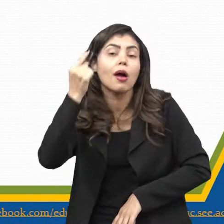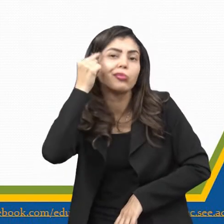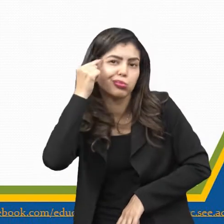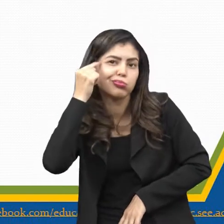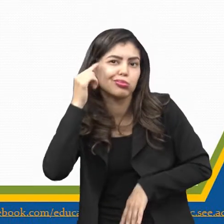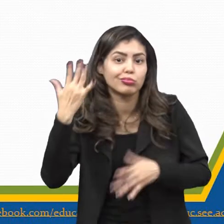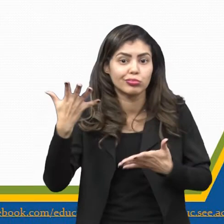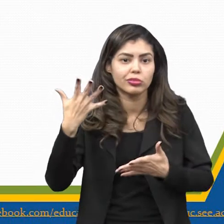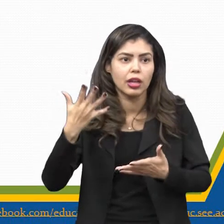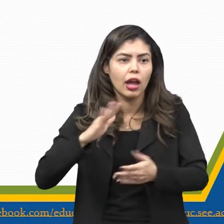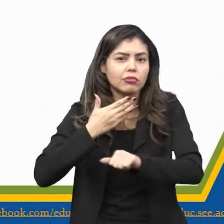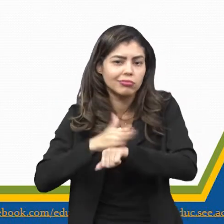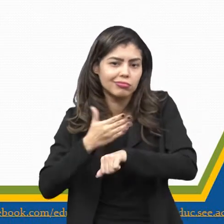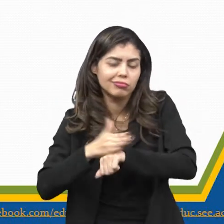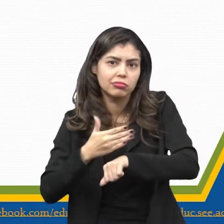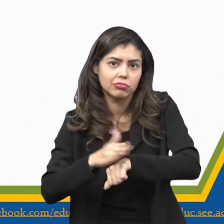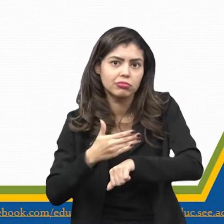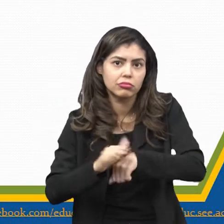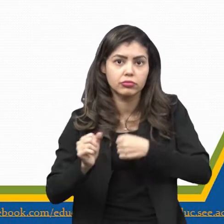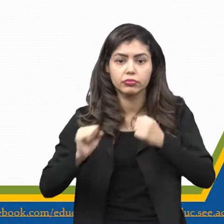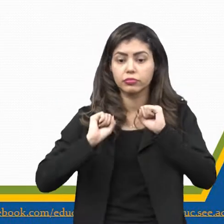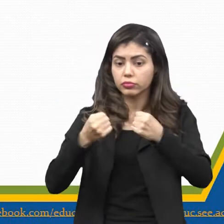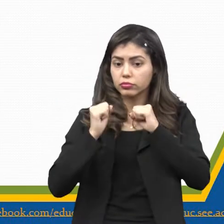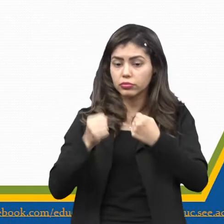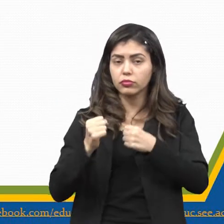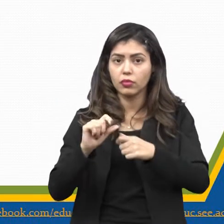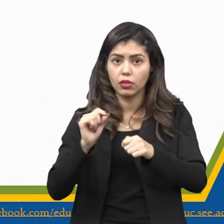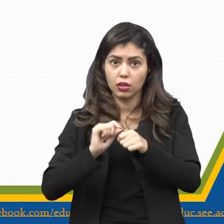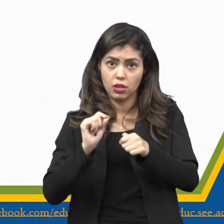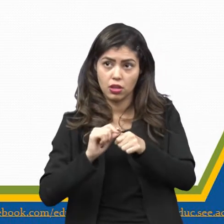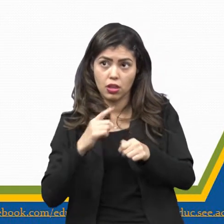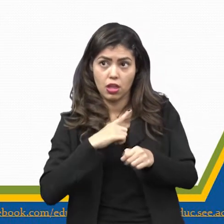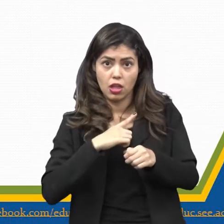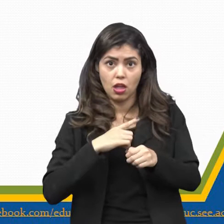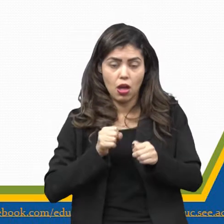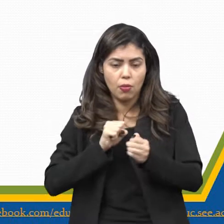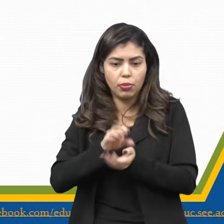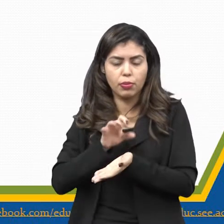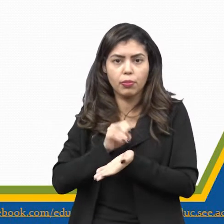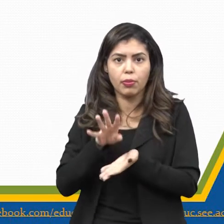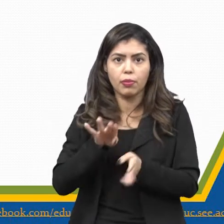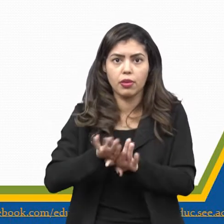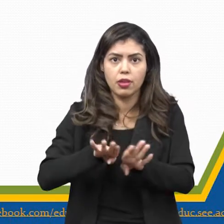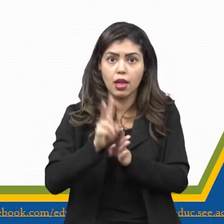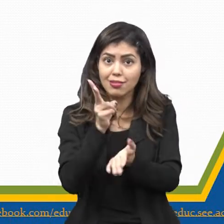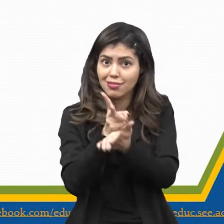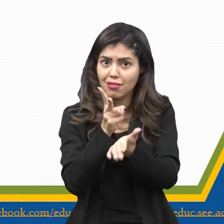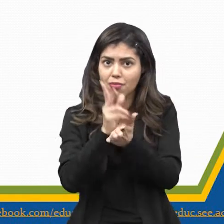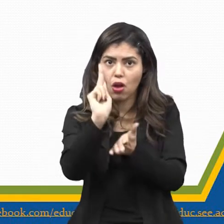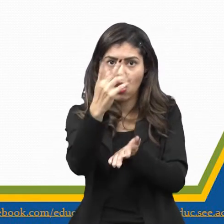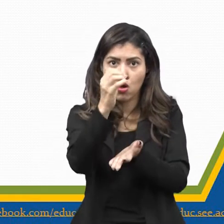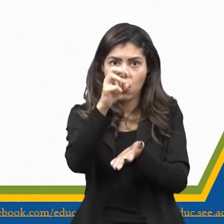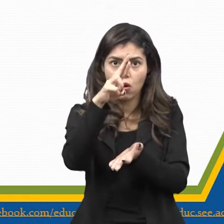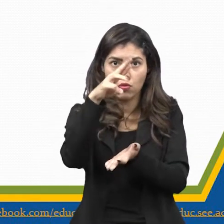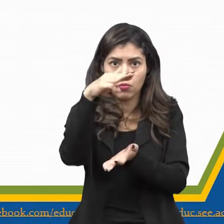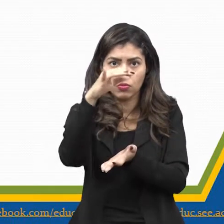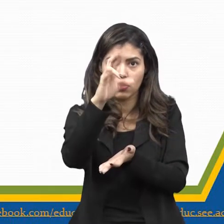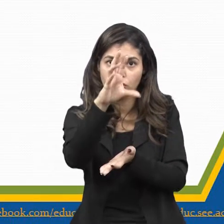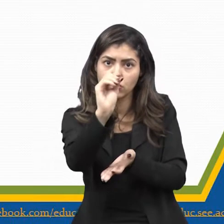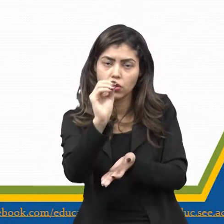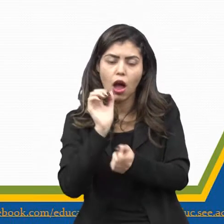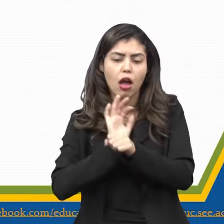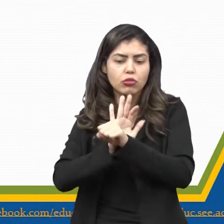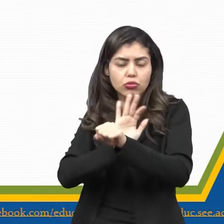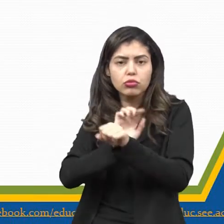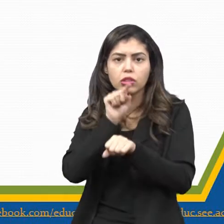A prática dos exercícios físicos, eles têm o benefício da liberação de diversos hormônios também, que ajudam você